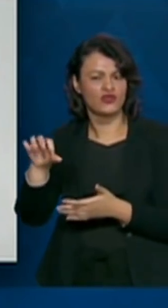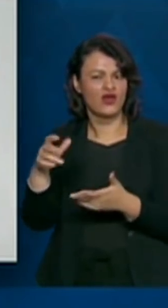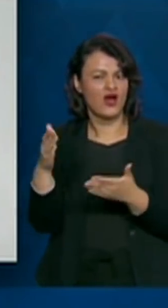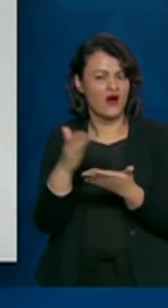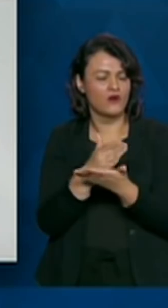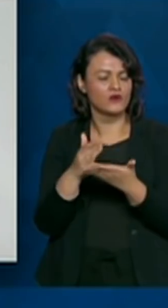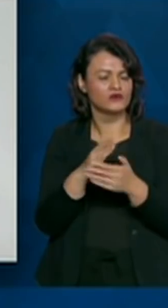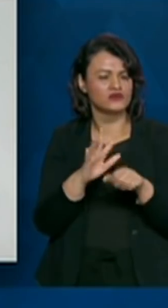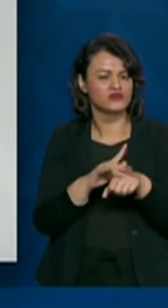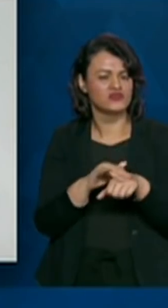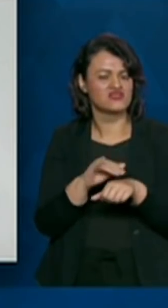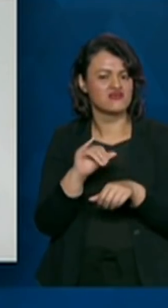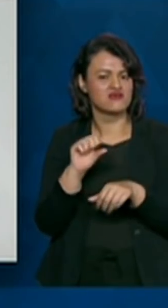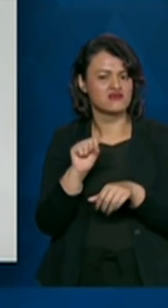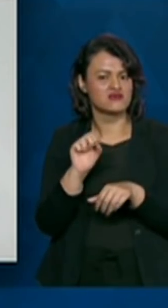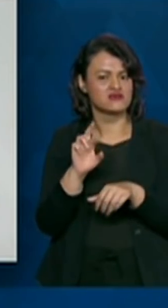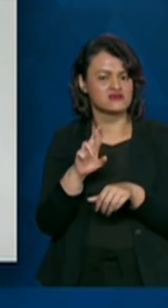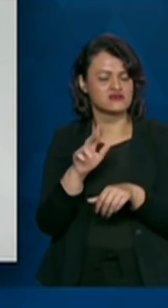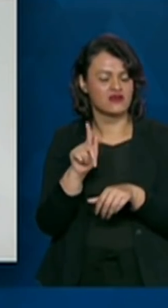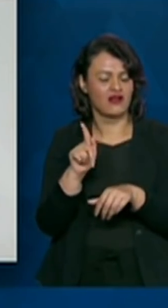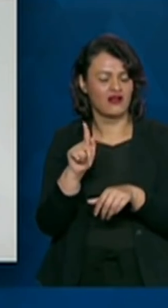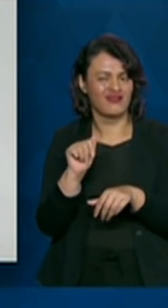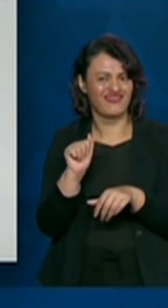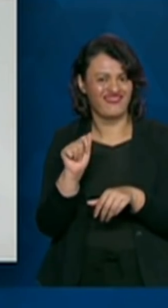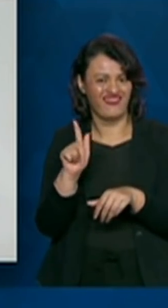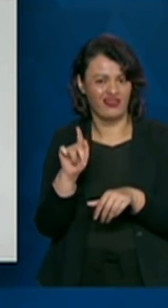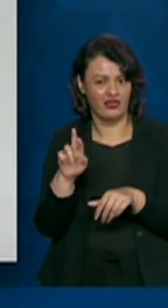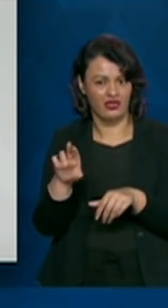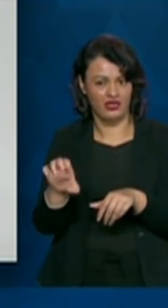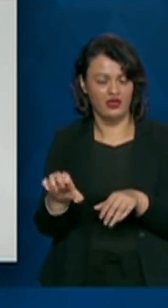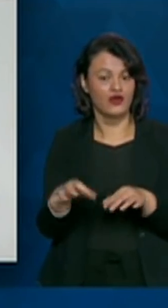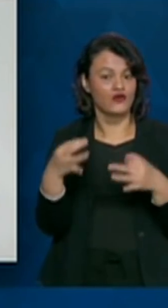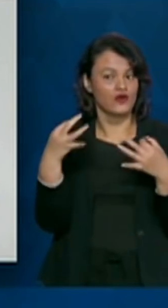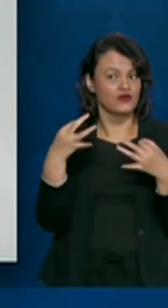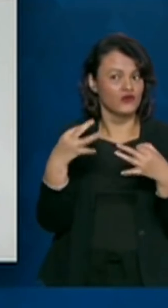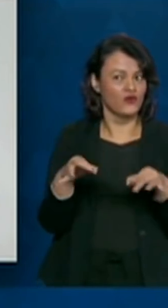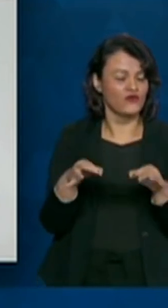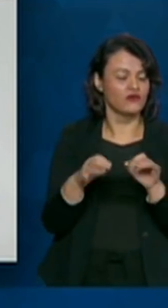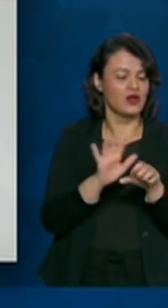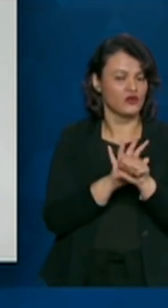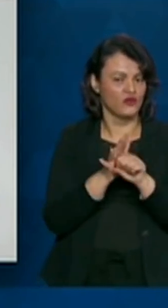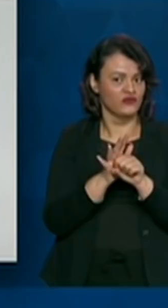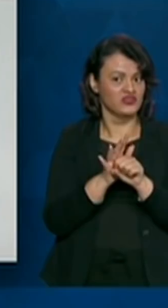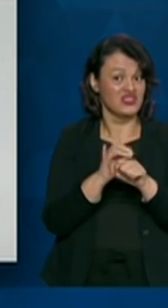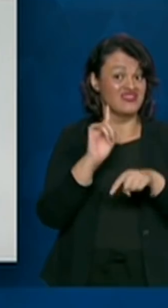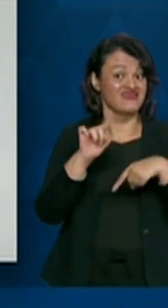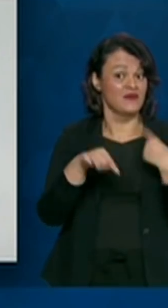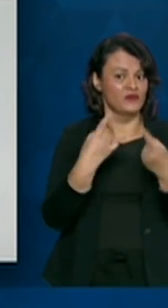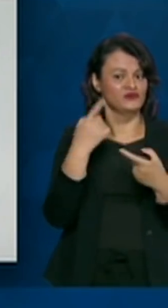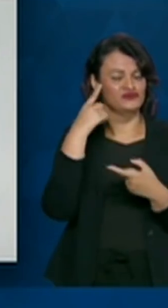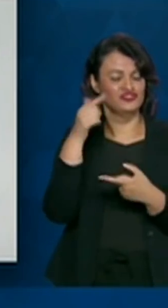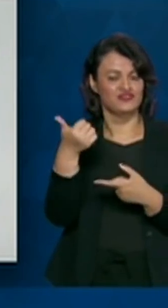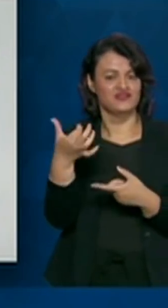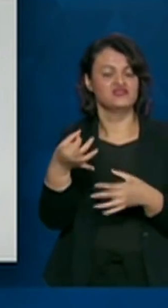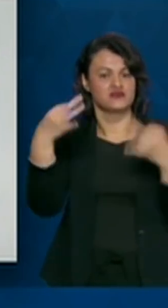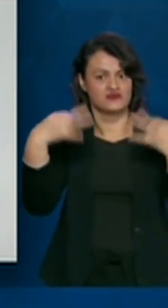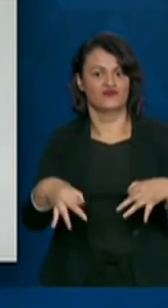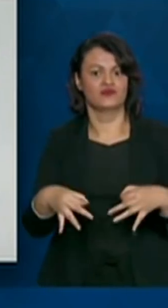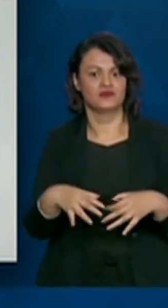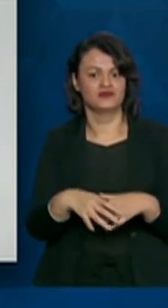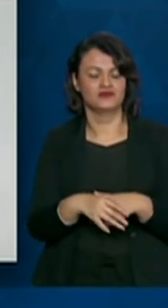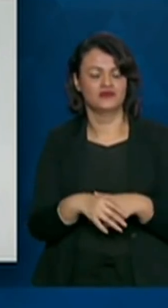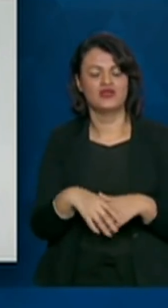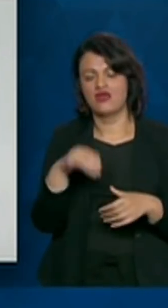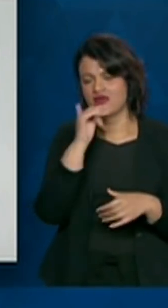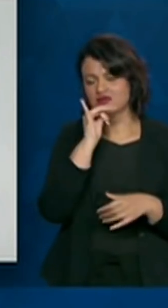SRAG confirmados por Covid antes desse período. E aí, nesses estados, a gente consegue ver a distribuição.